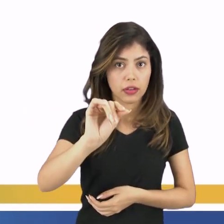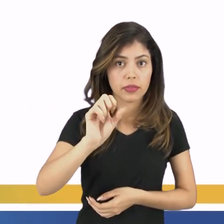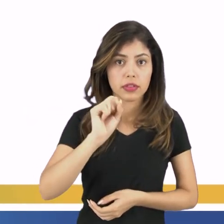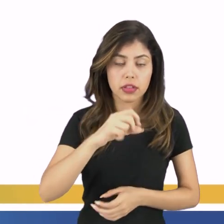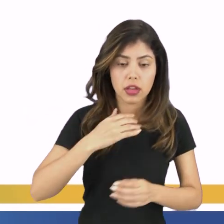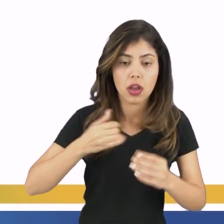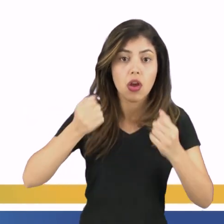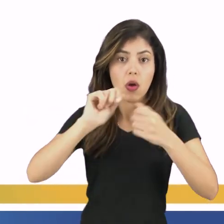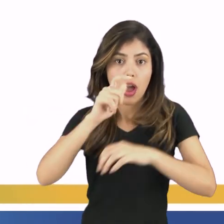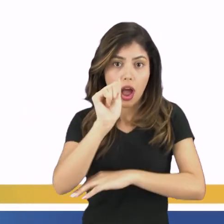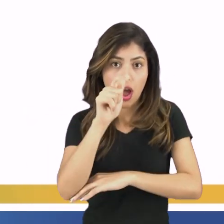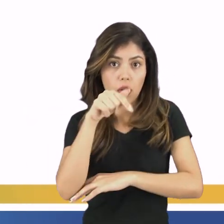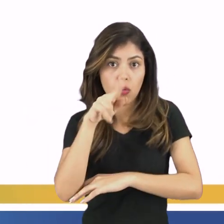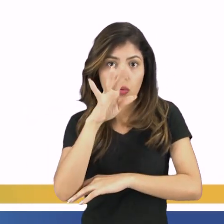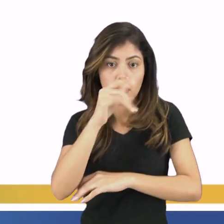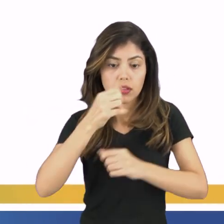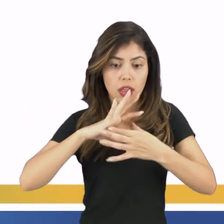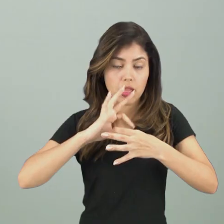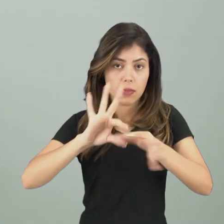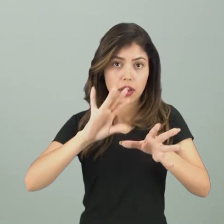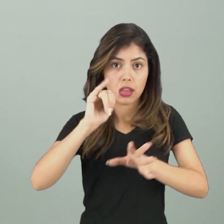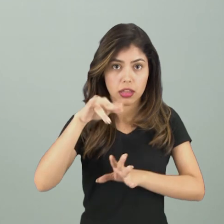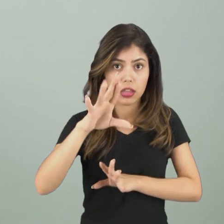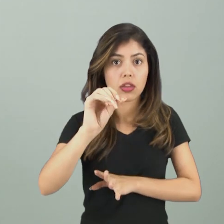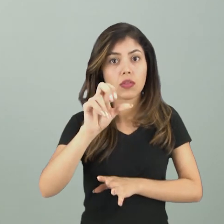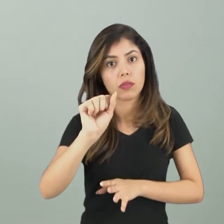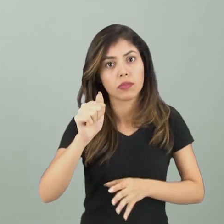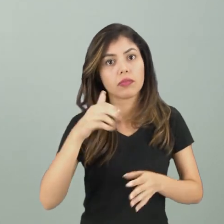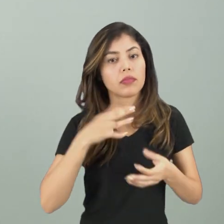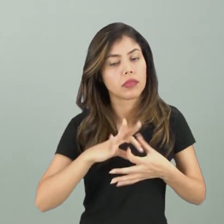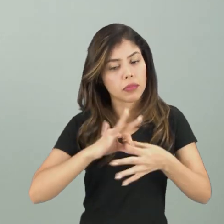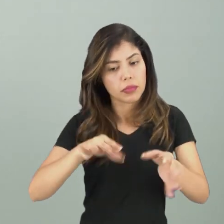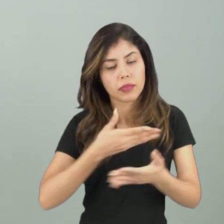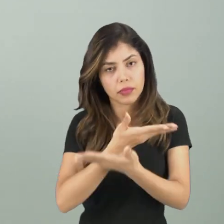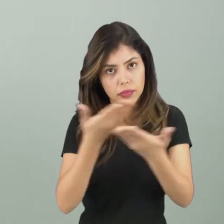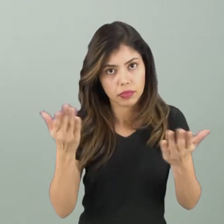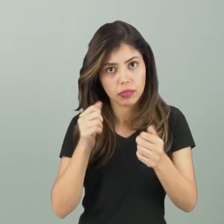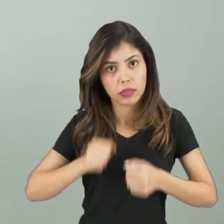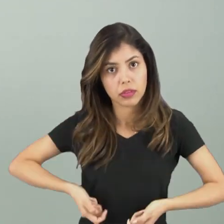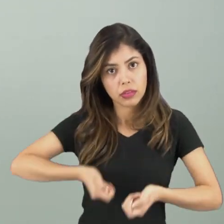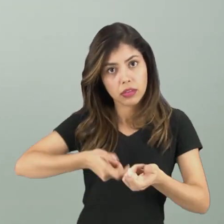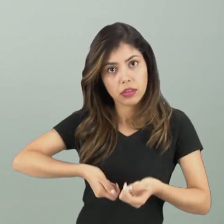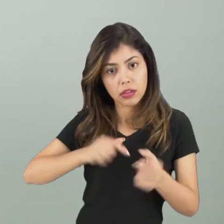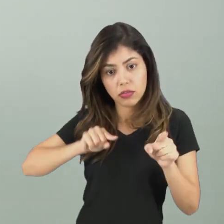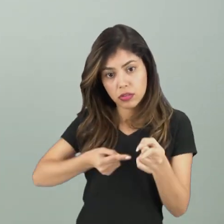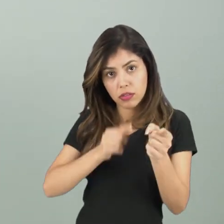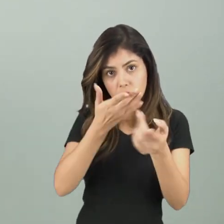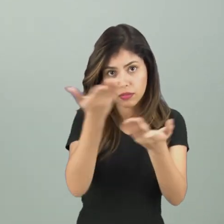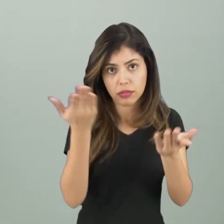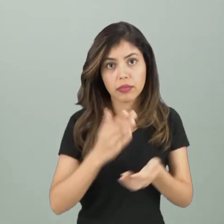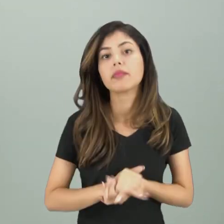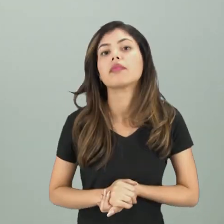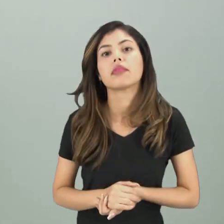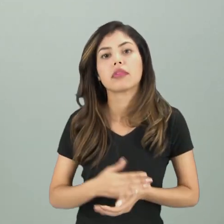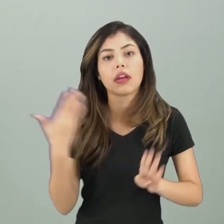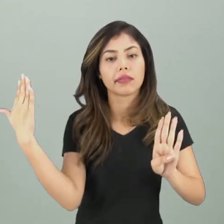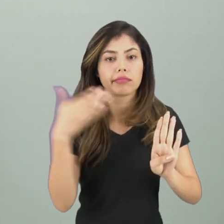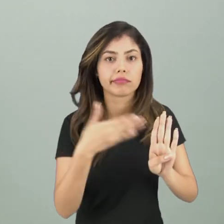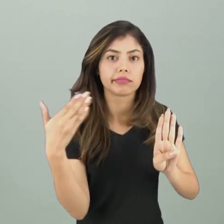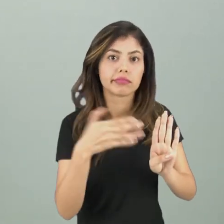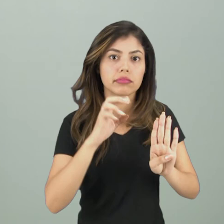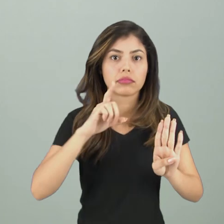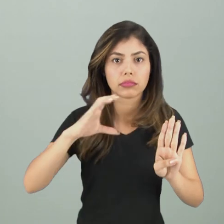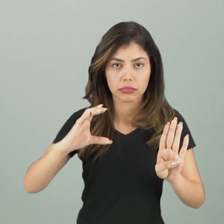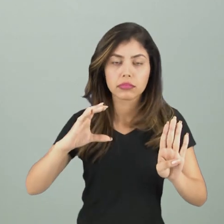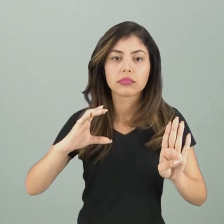meio aquoso ela vai liberar íons, tá? Então vou deixar essa questão aqui como desafio para vocês. Não deixe de acessar a